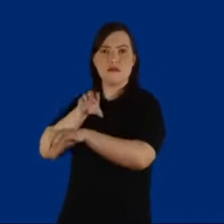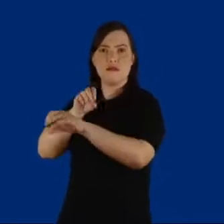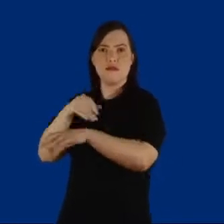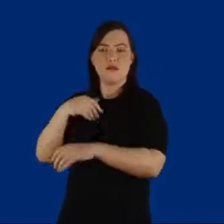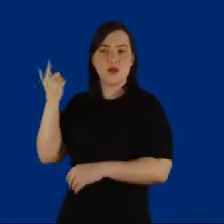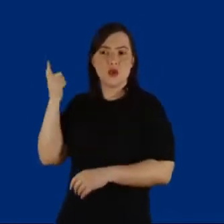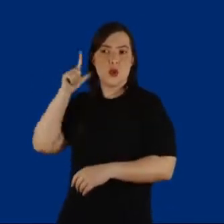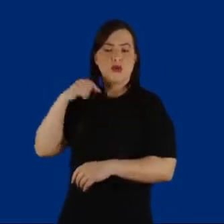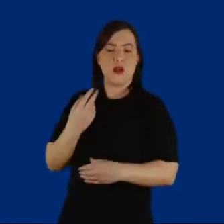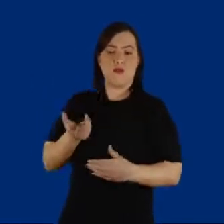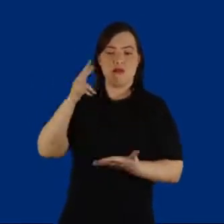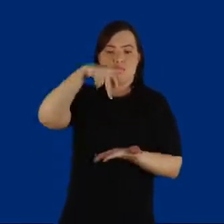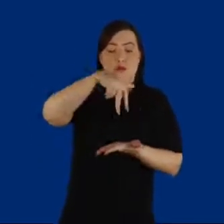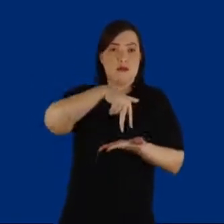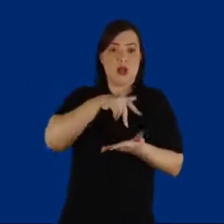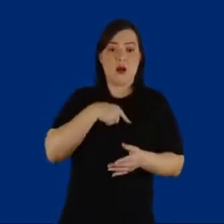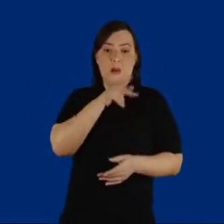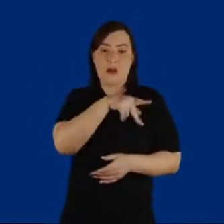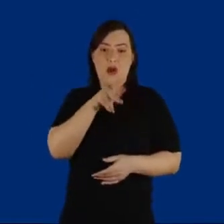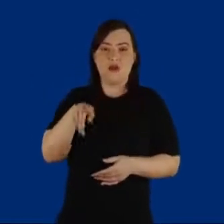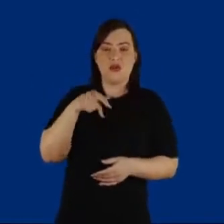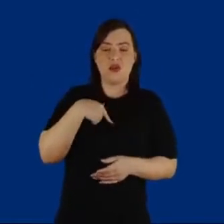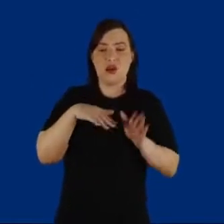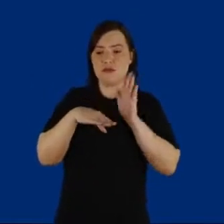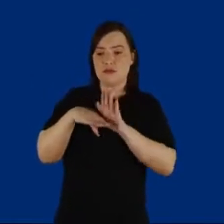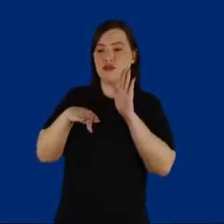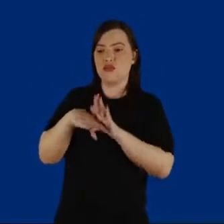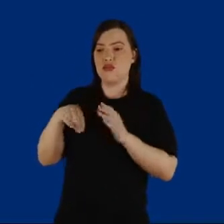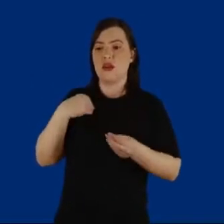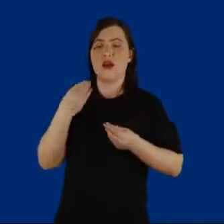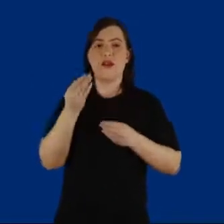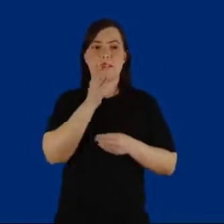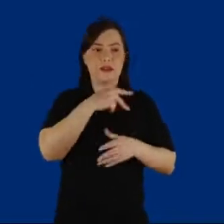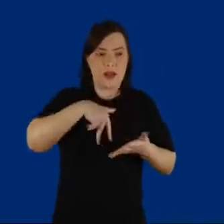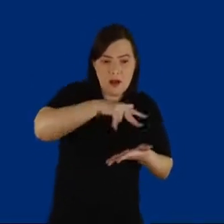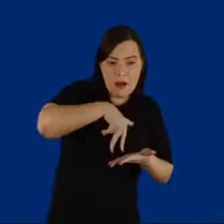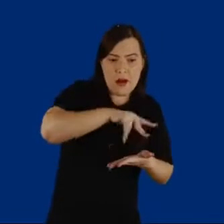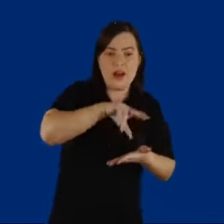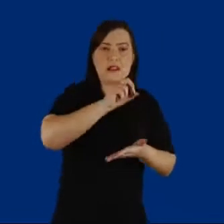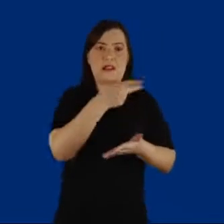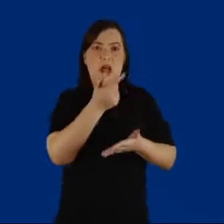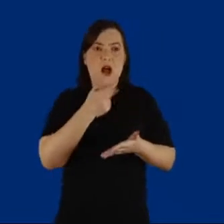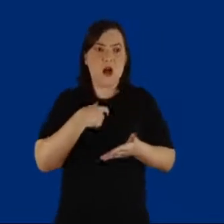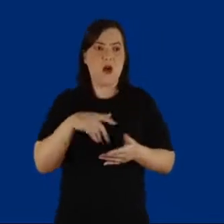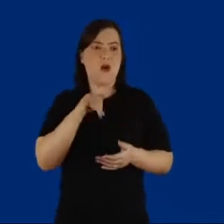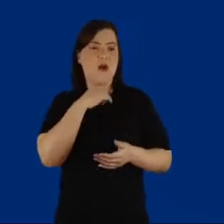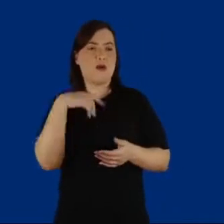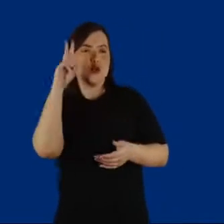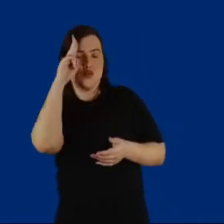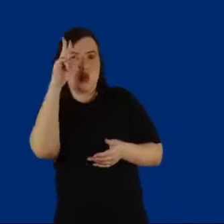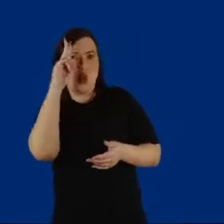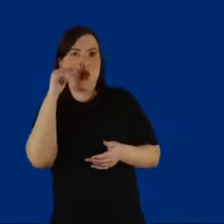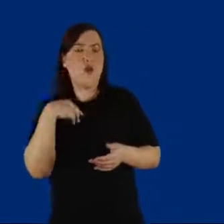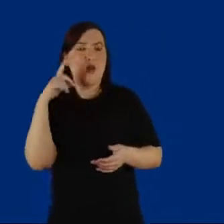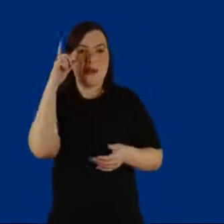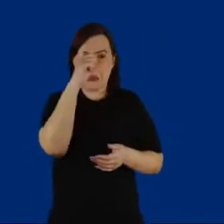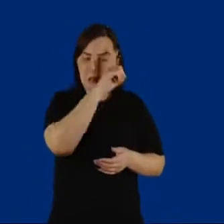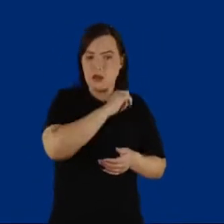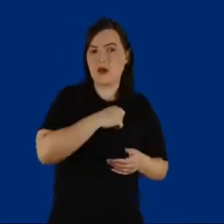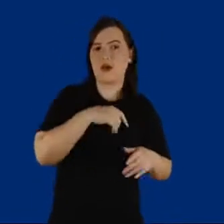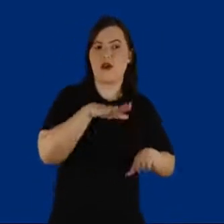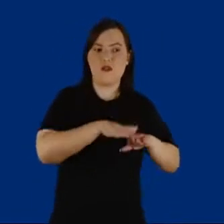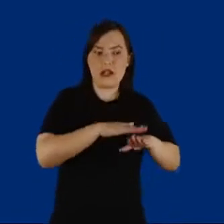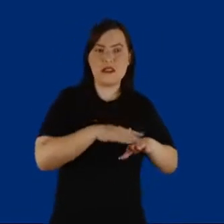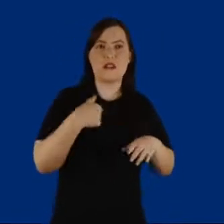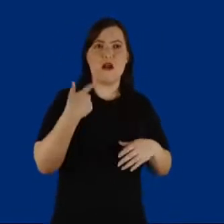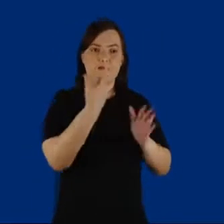me encaixar como professora. Eu consegui ajudar com a dança, com o drama, e também fazer